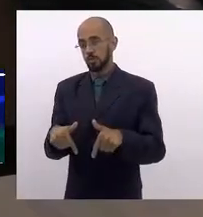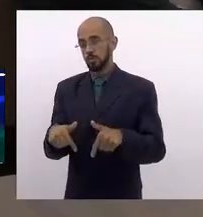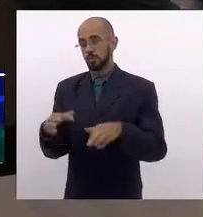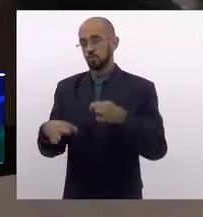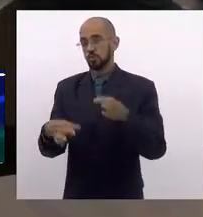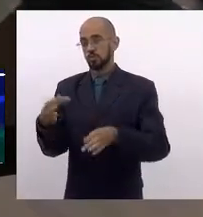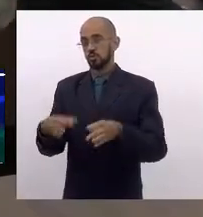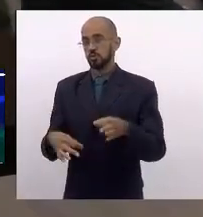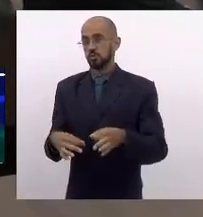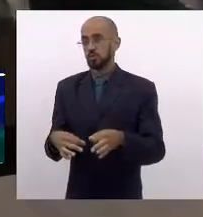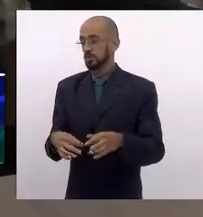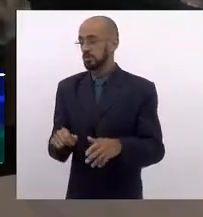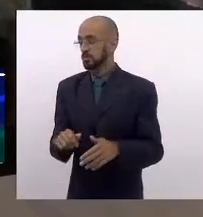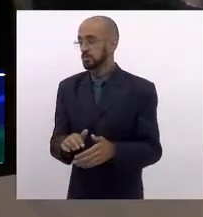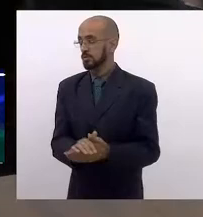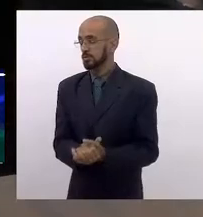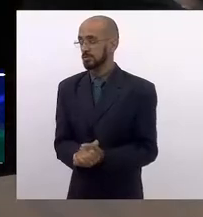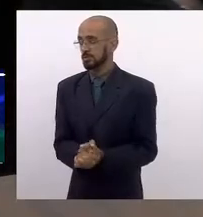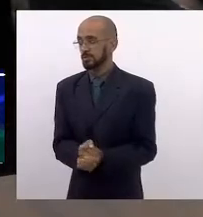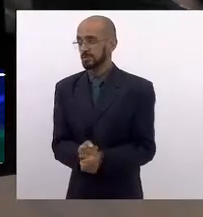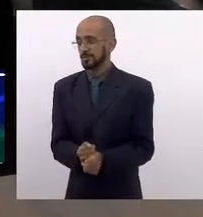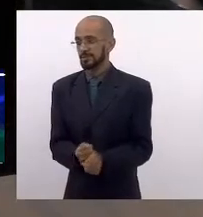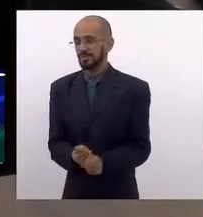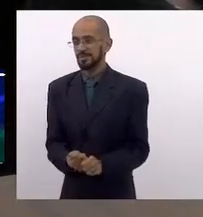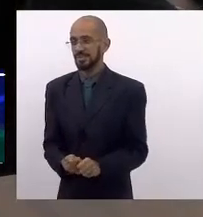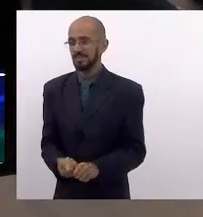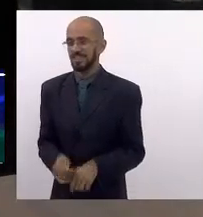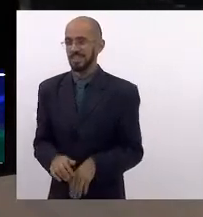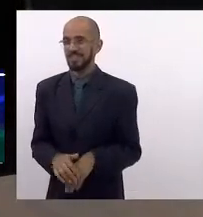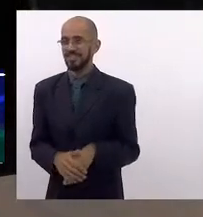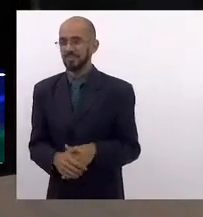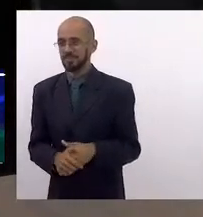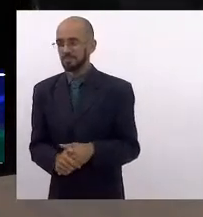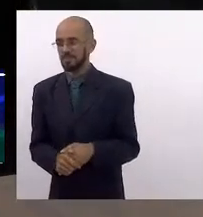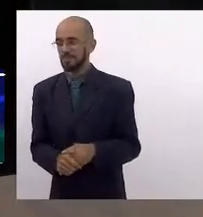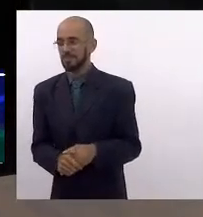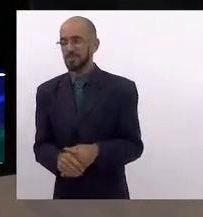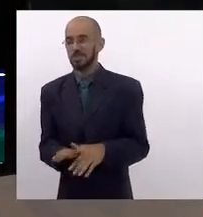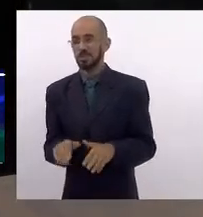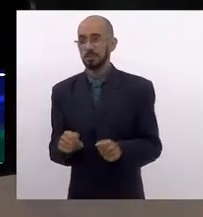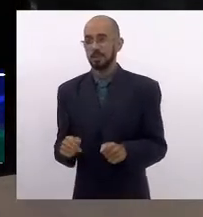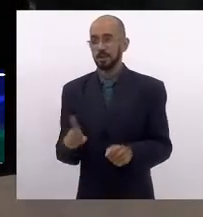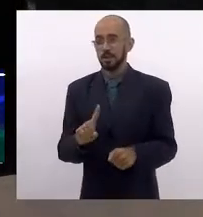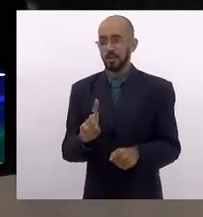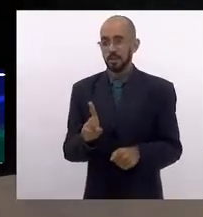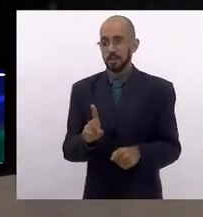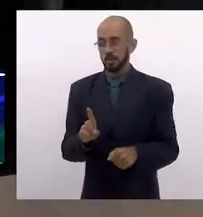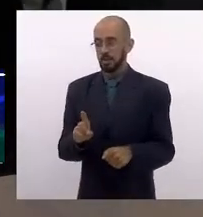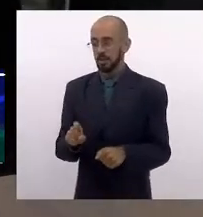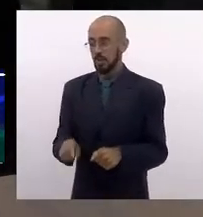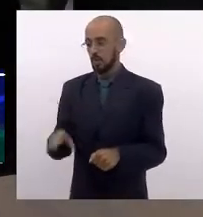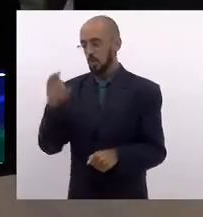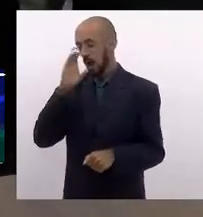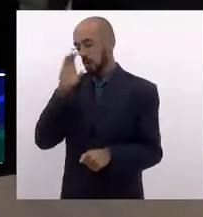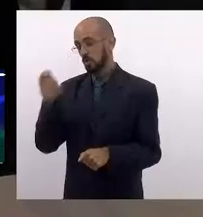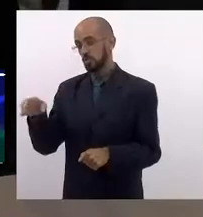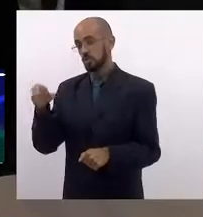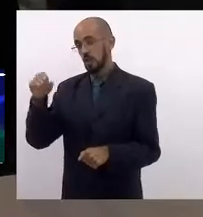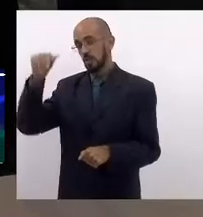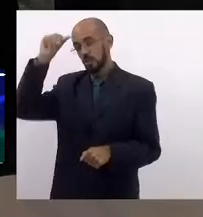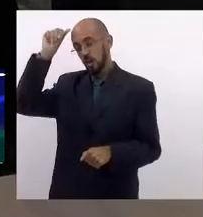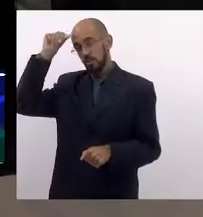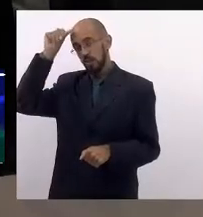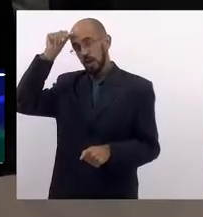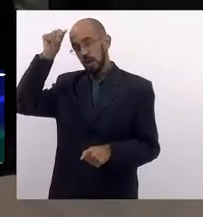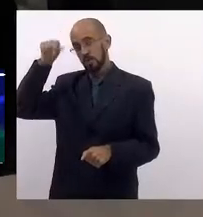por conta do parecer do Ministério Público de contas e segundo para não imputar ao Governador Cláudio Castro tão injustiça